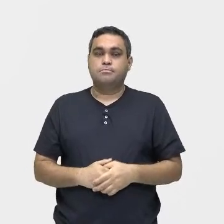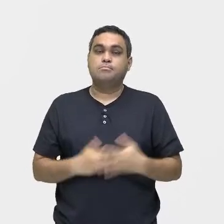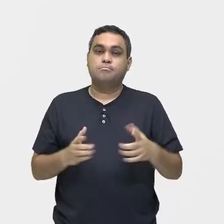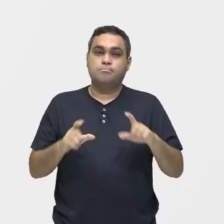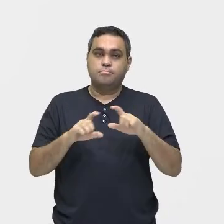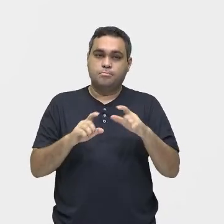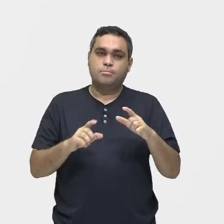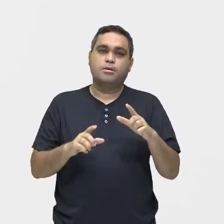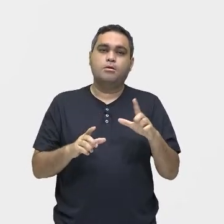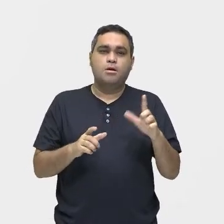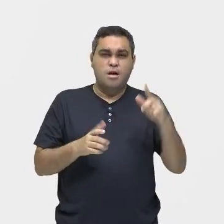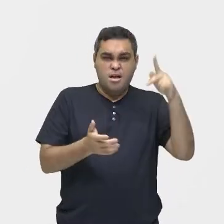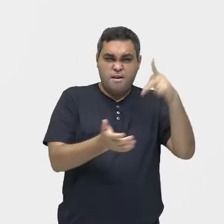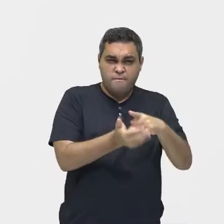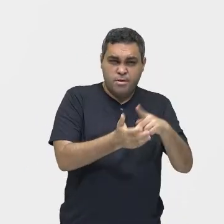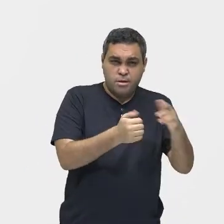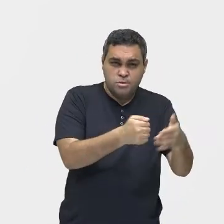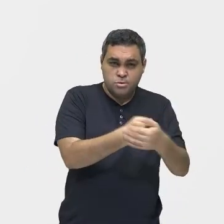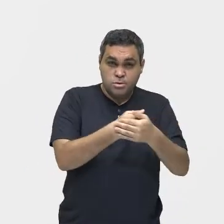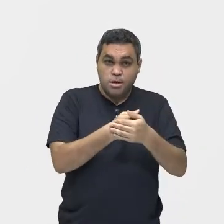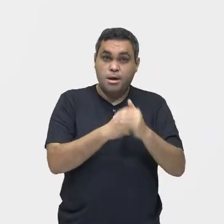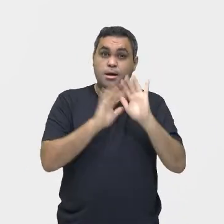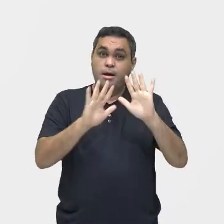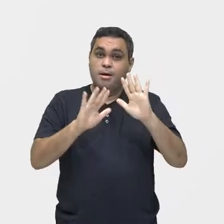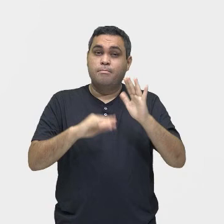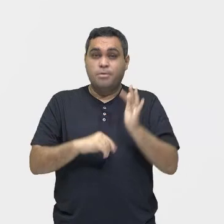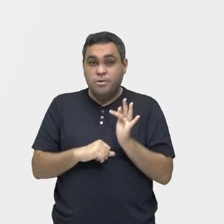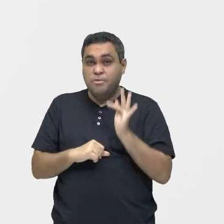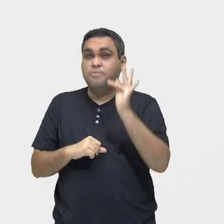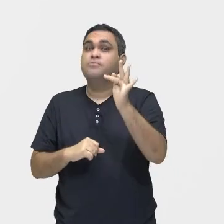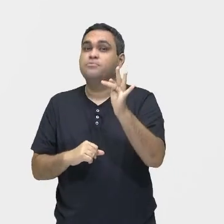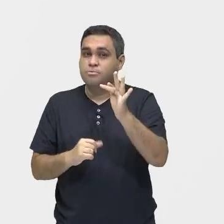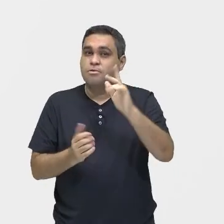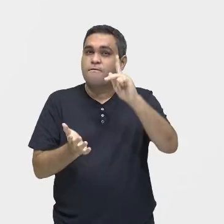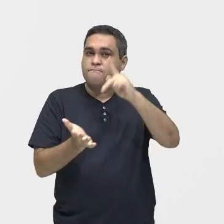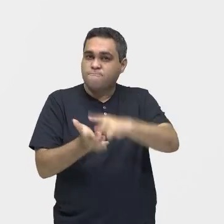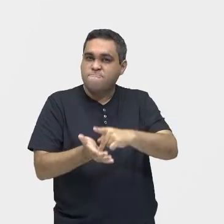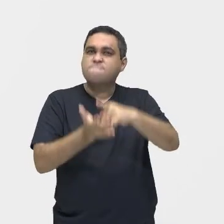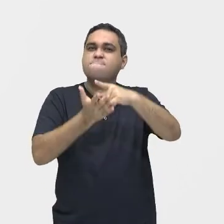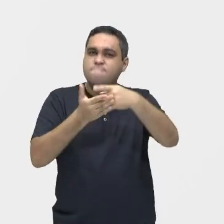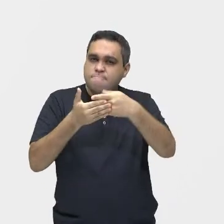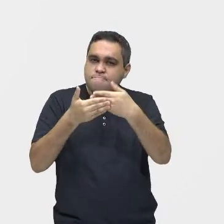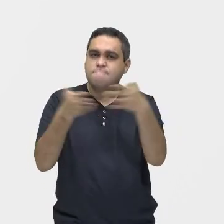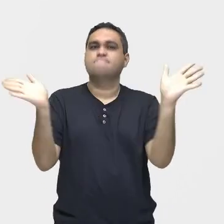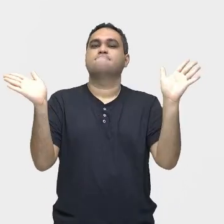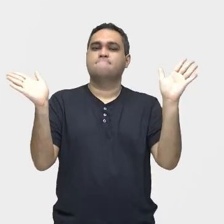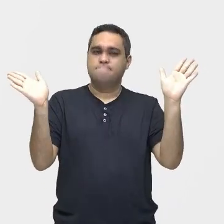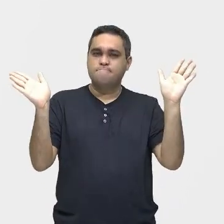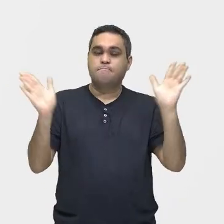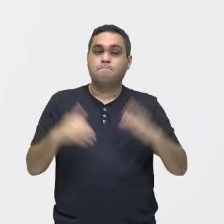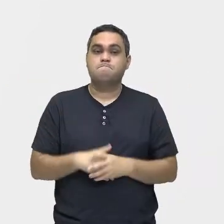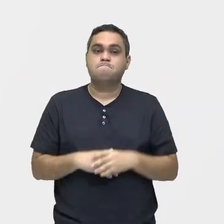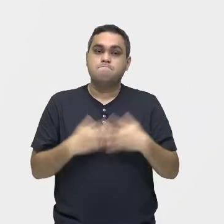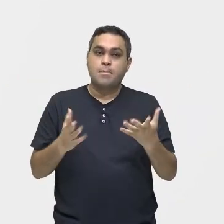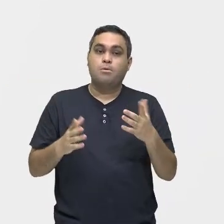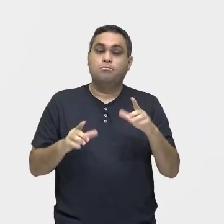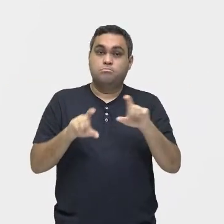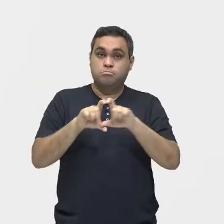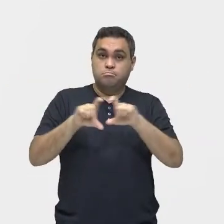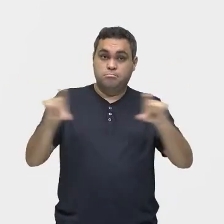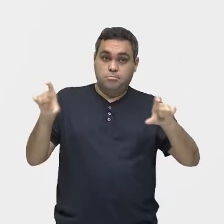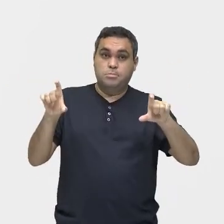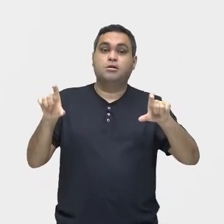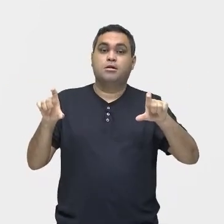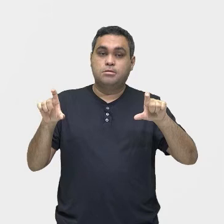Ocultaram a verdade, mas um dia ela emergirá. Nesta oração há sujeito determinado